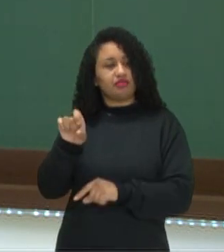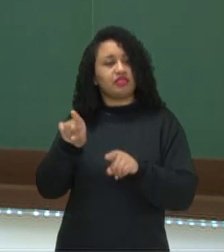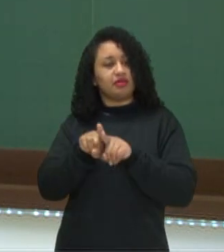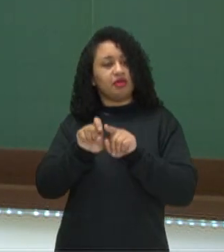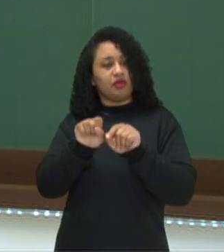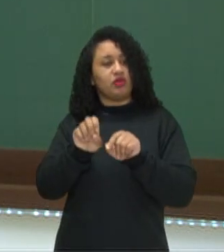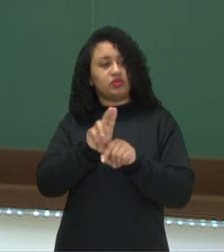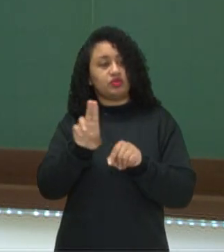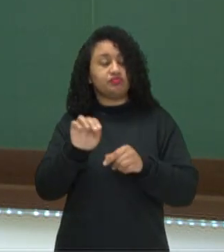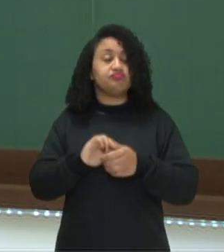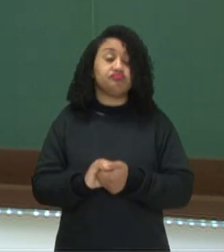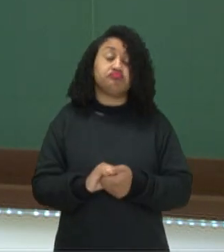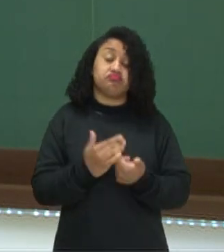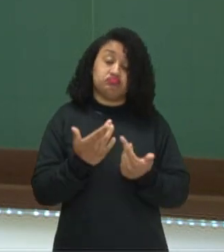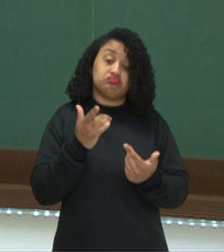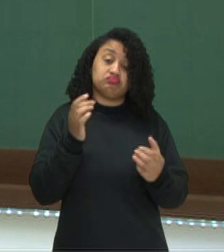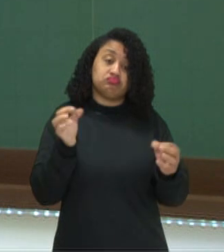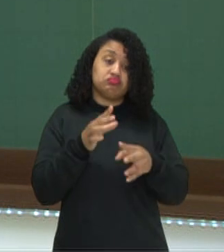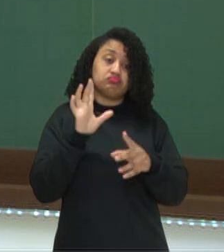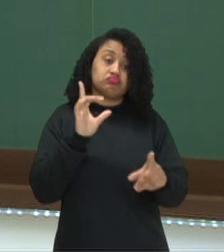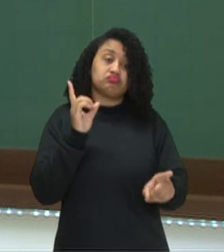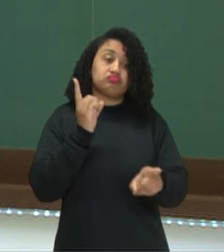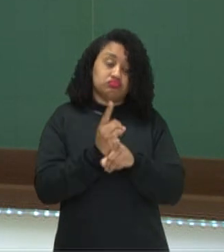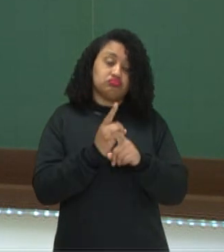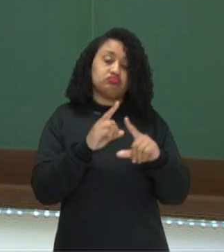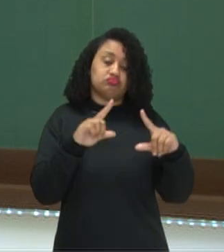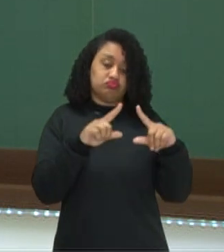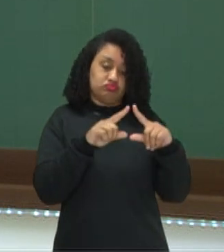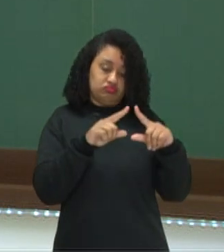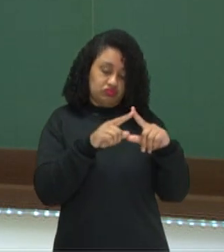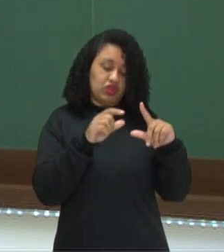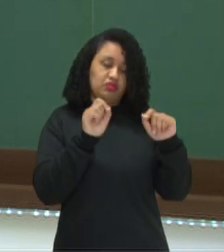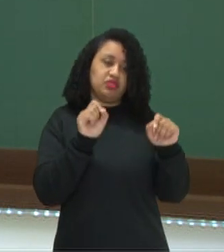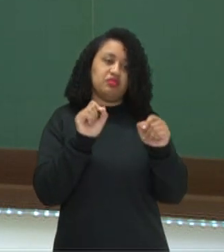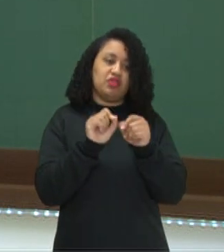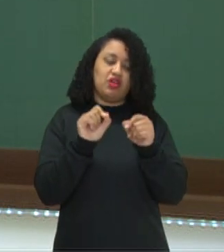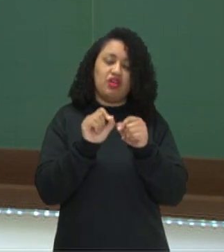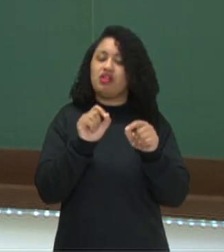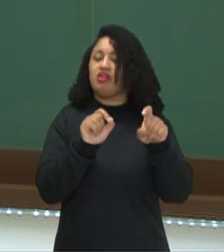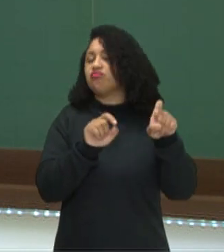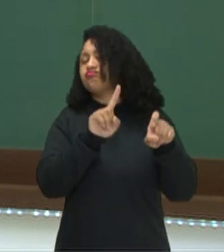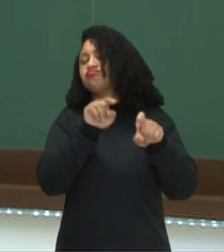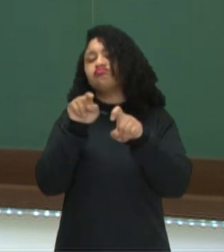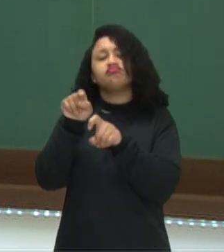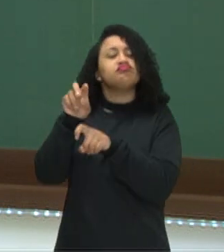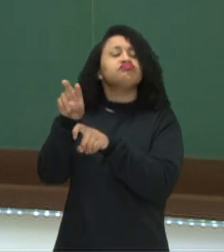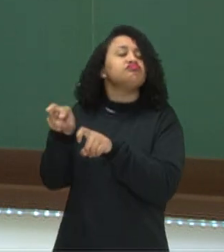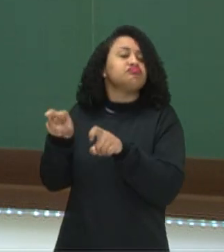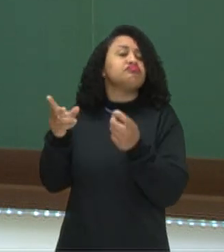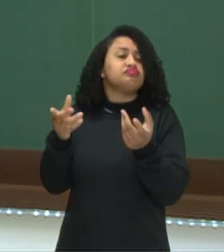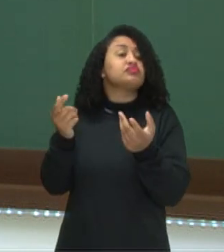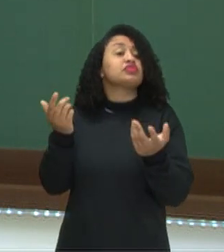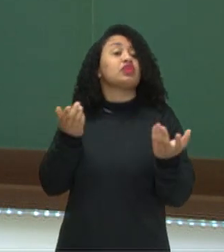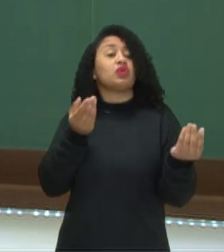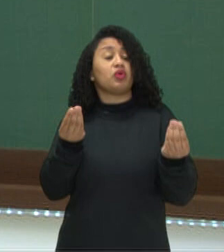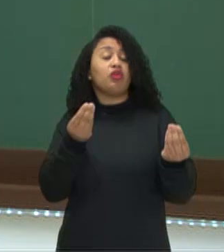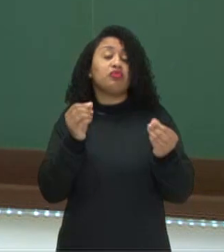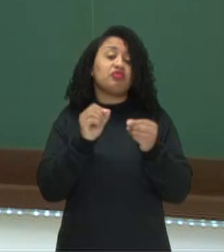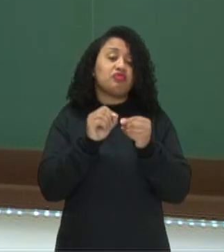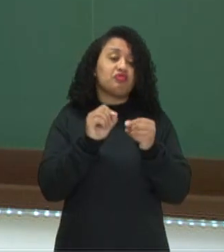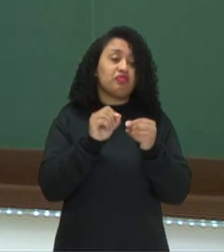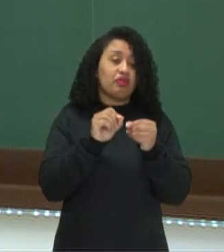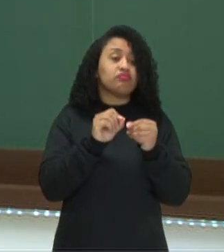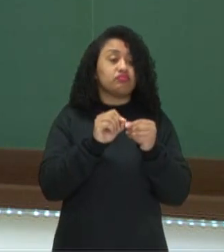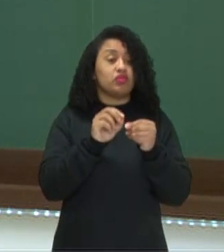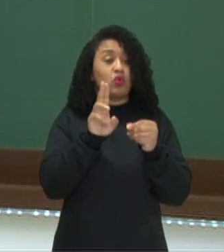Encontrado o valor de delta, nós vamos encontrar as raízes dessa função. Para encontrar as raízes, a gente dá sequência